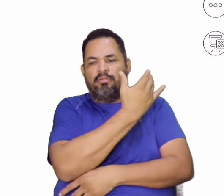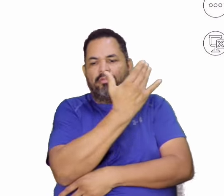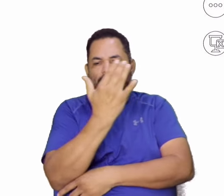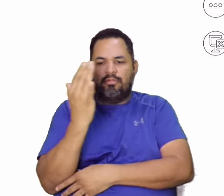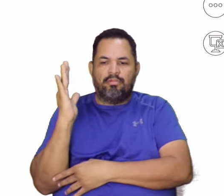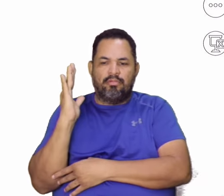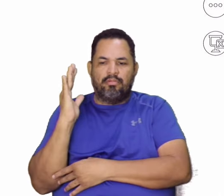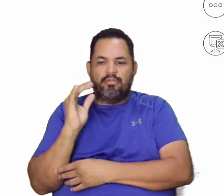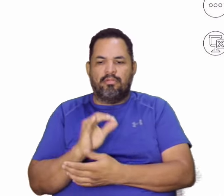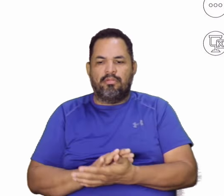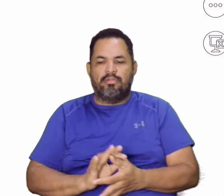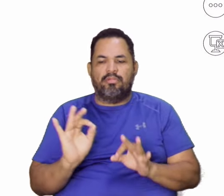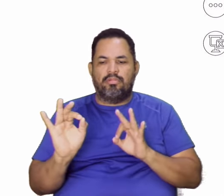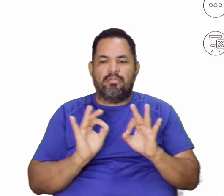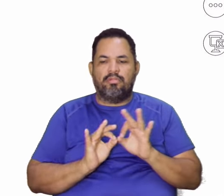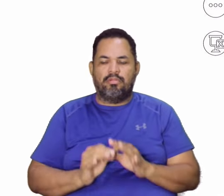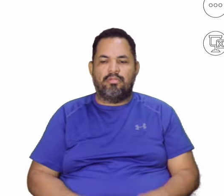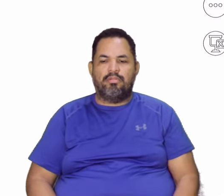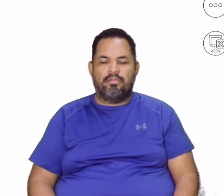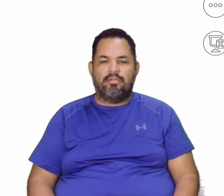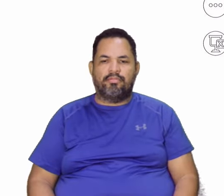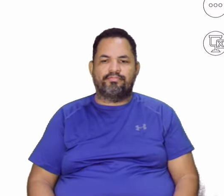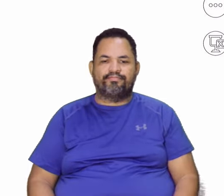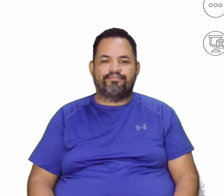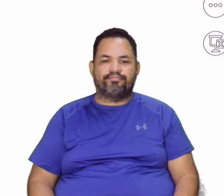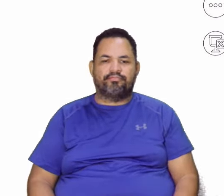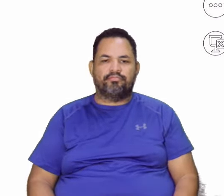ambiental perfeito